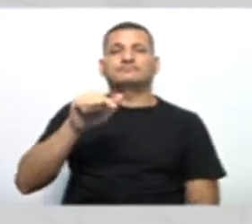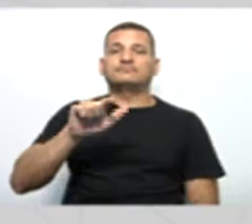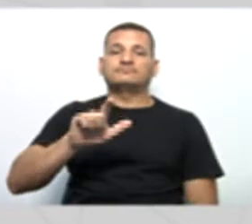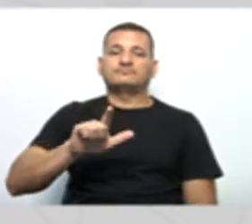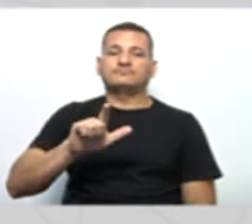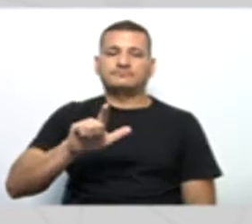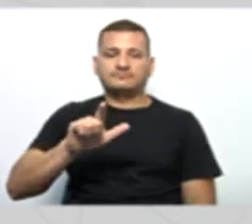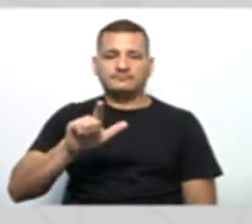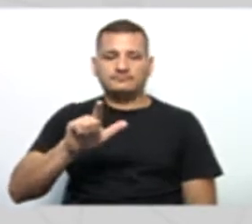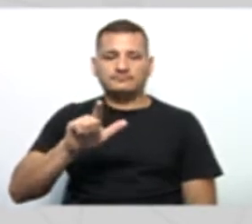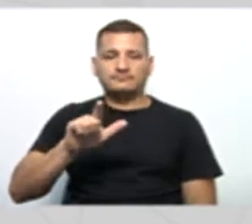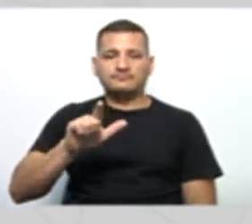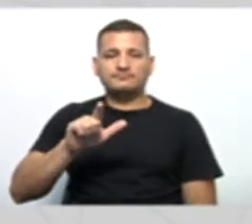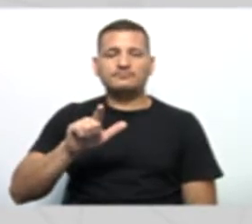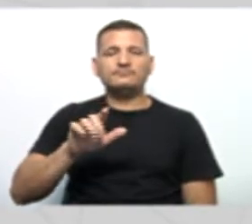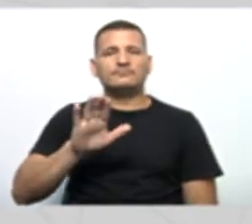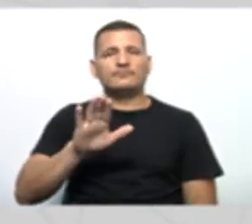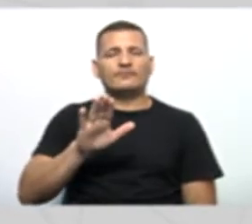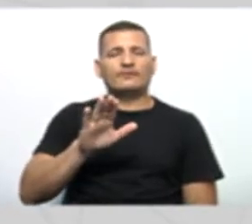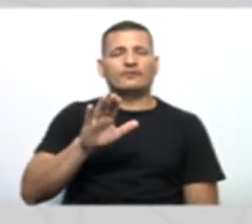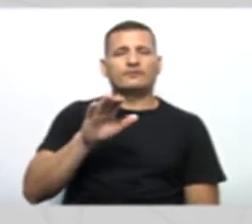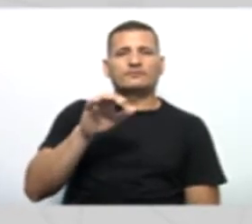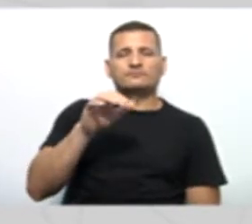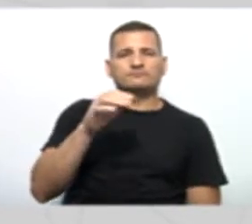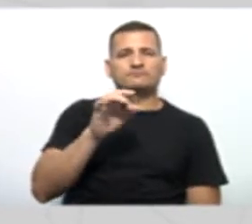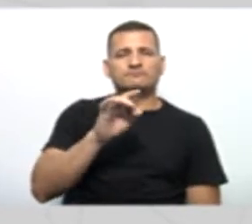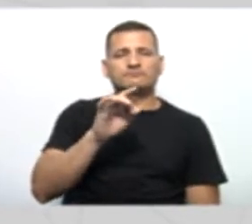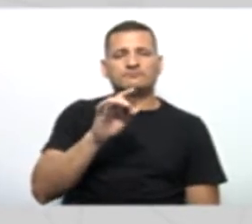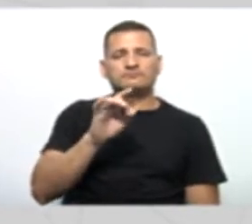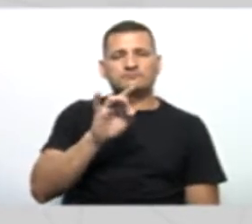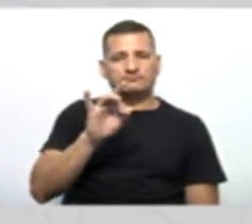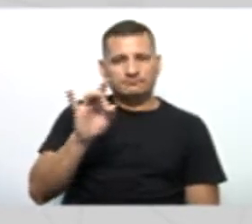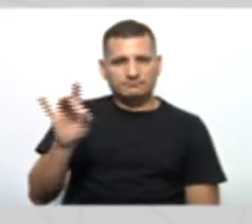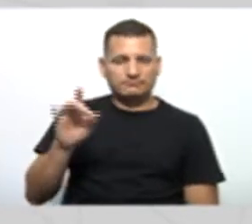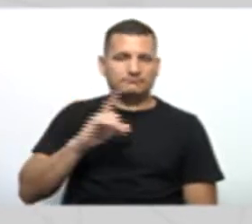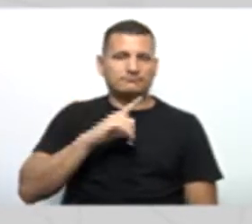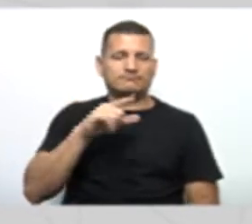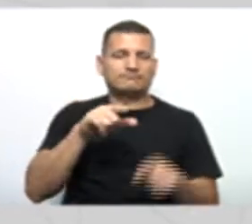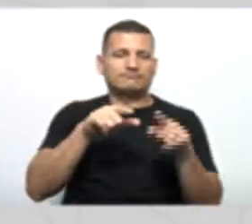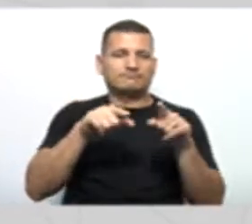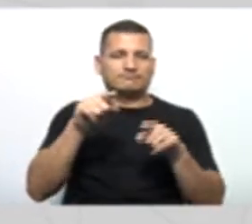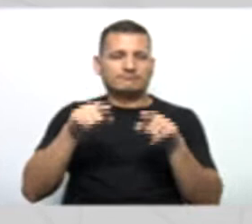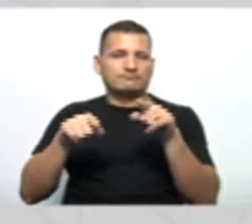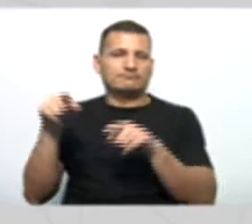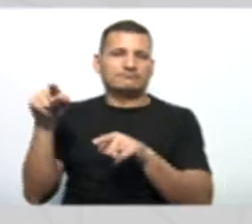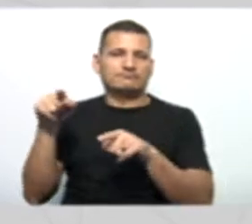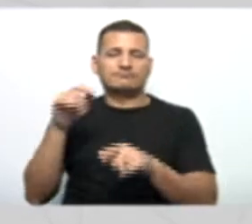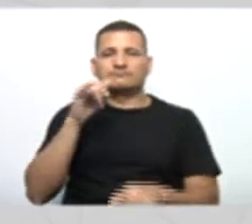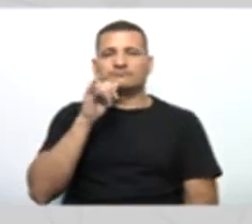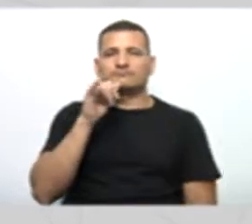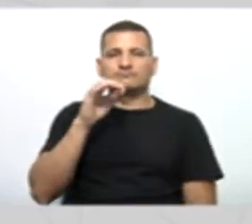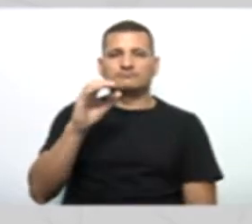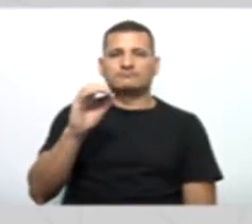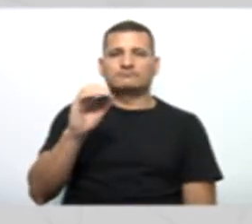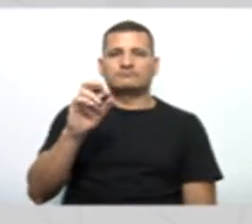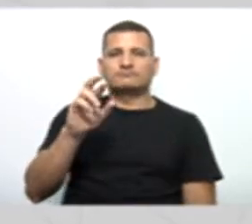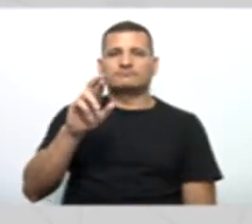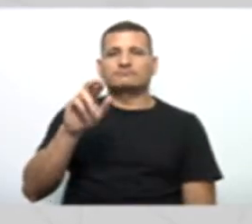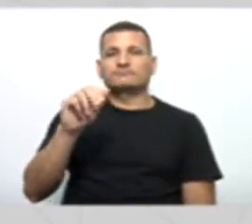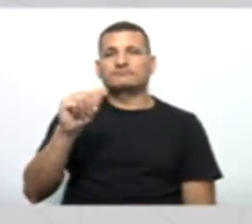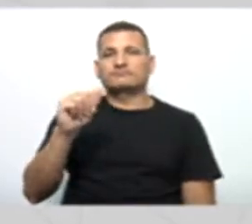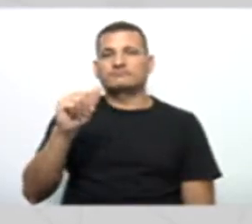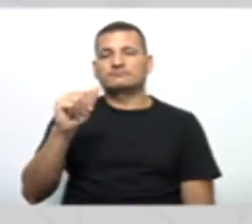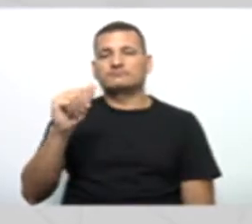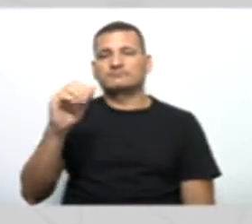um deles tem algumas variações. Por exemplo, você for usar um Oracle, ele vai ter